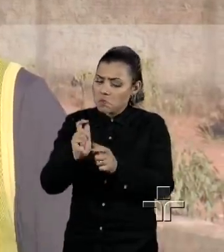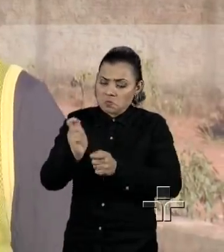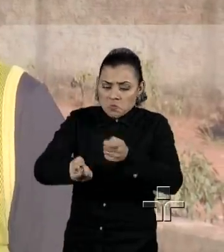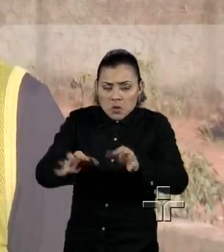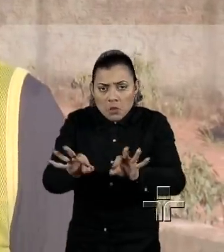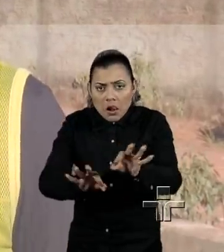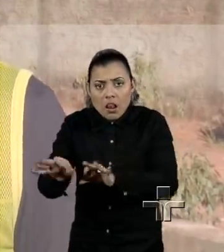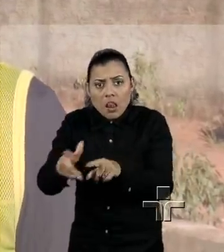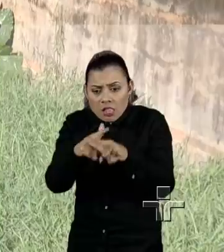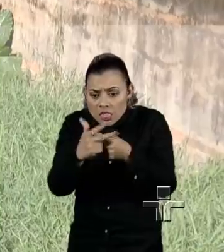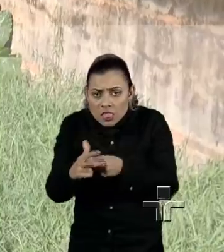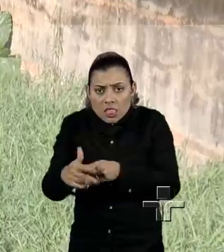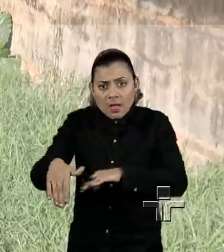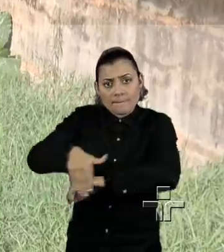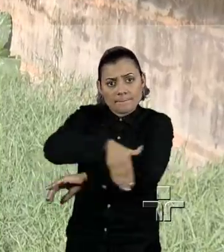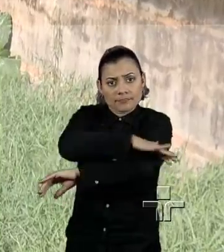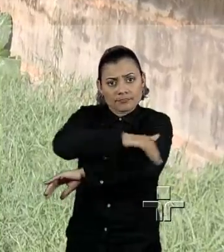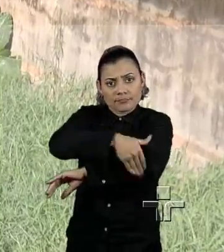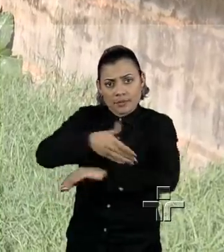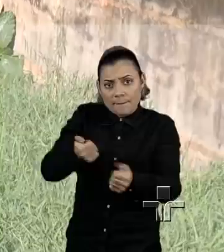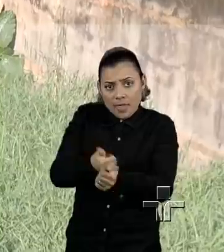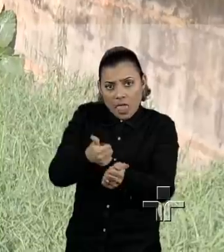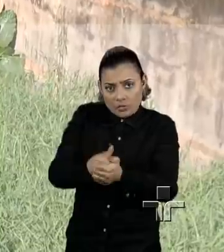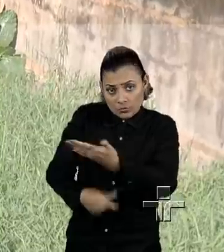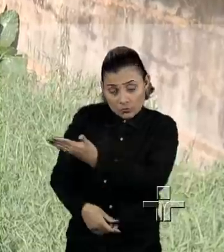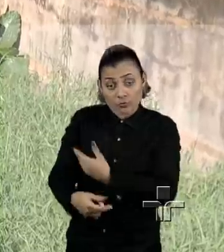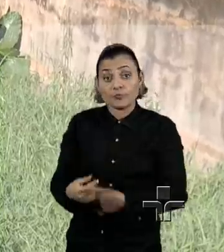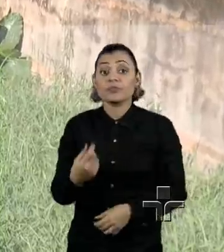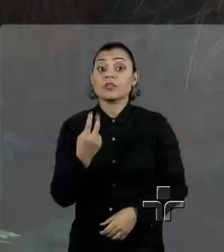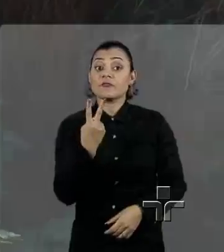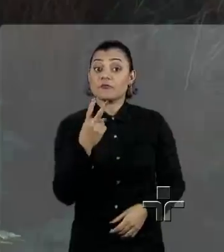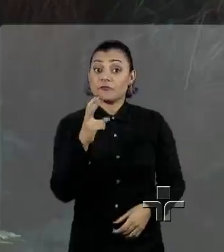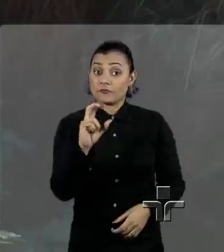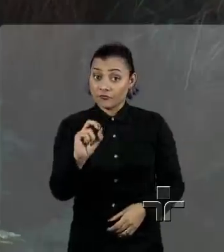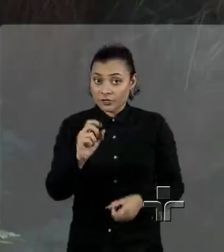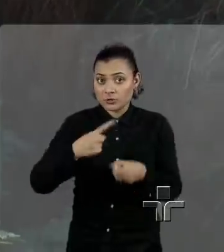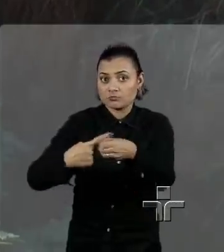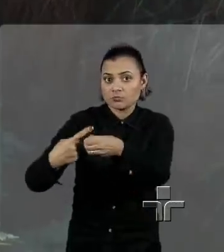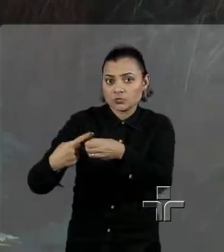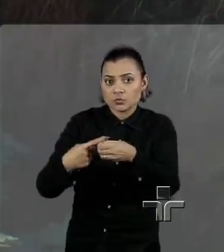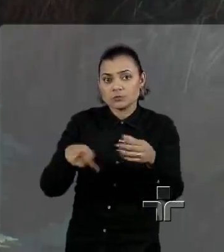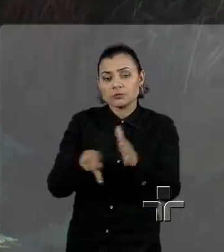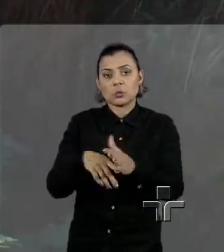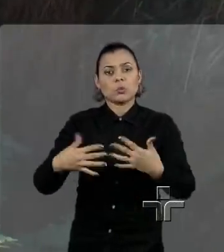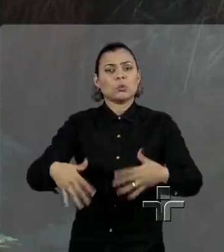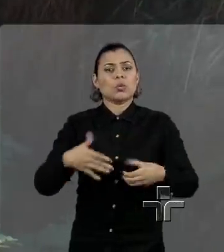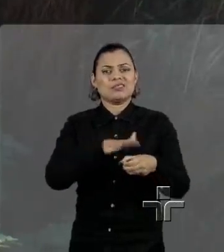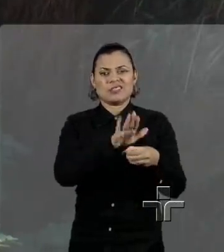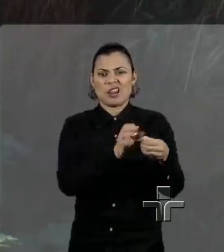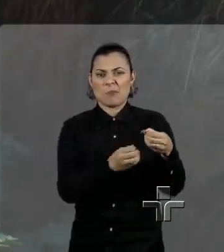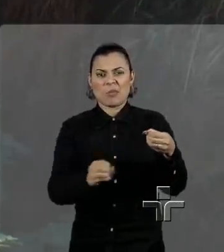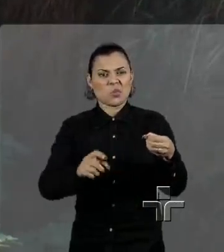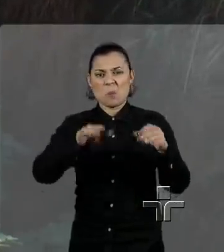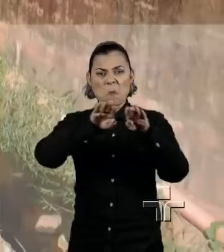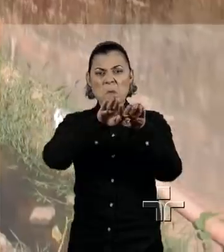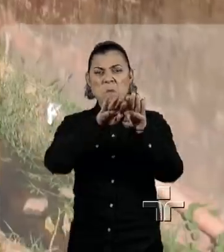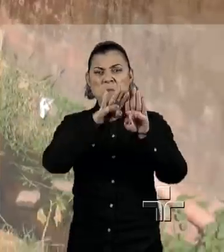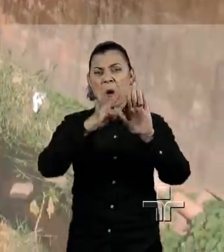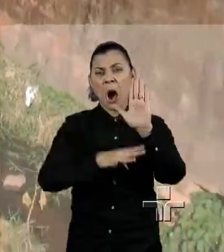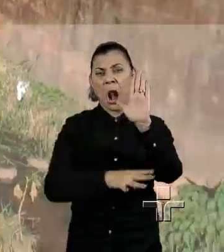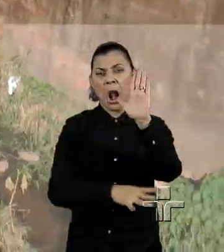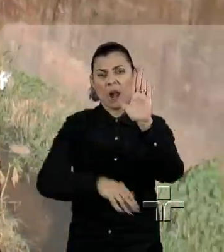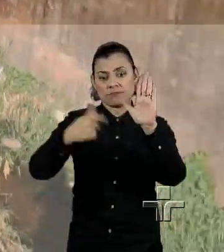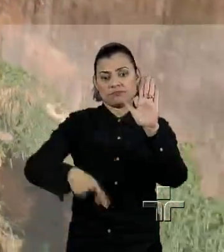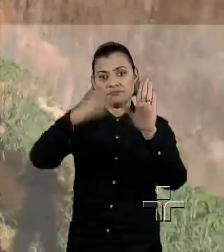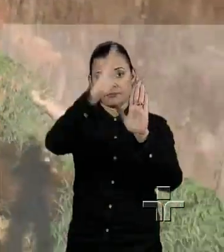fazer uma benfeitoria na esquina. Um dos 20 municípios que estão nas últimas colocações do ranking de saneamento básico no país, feito